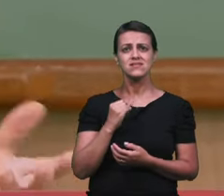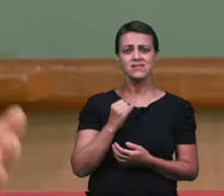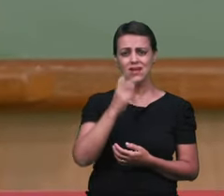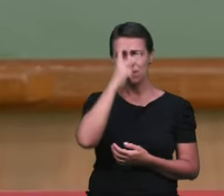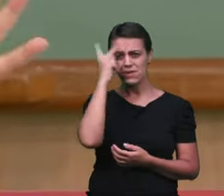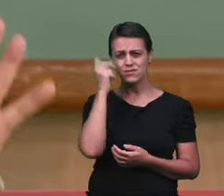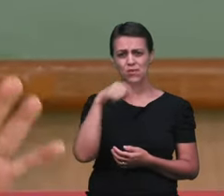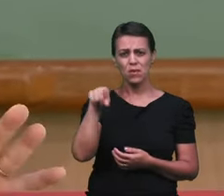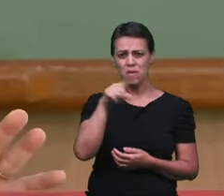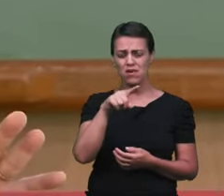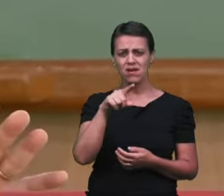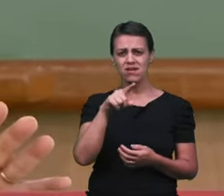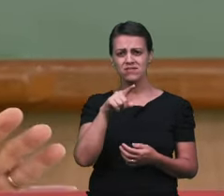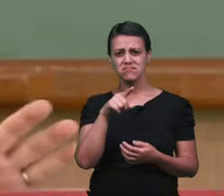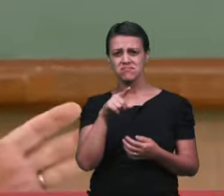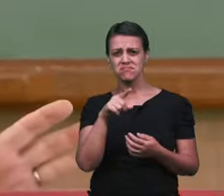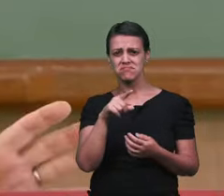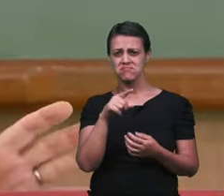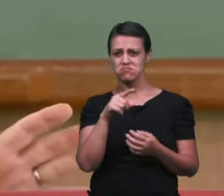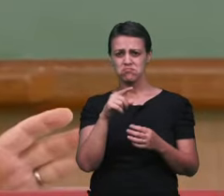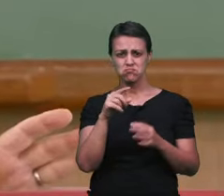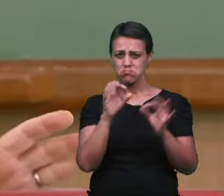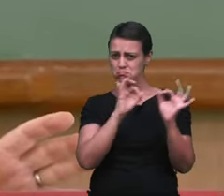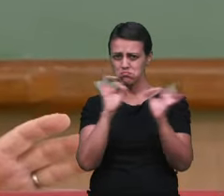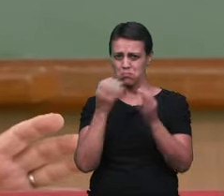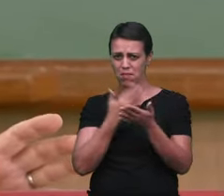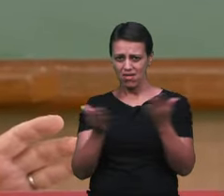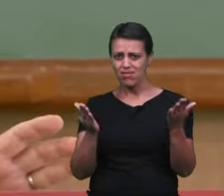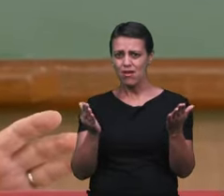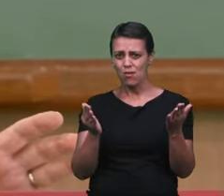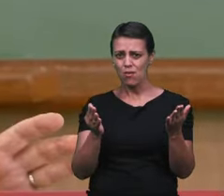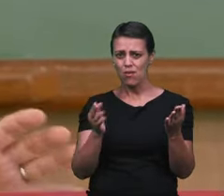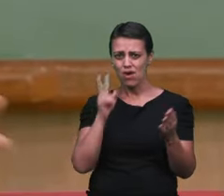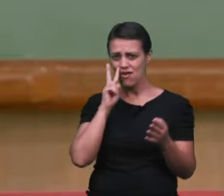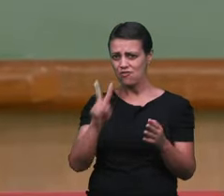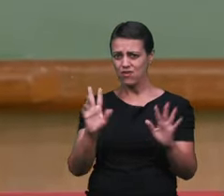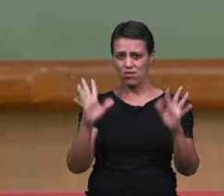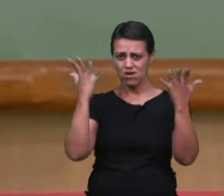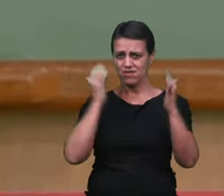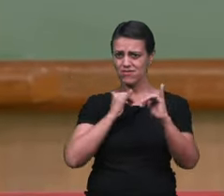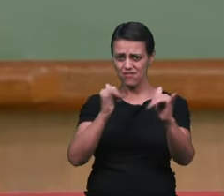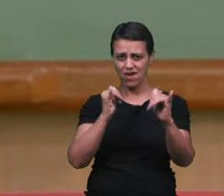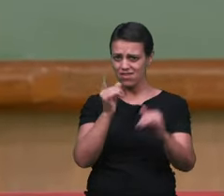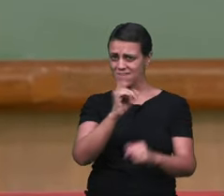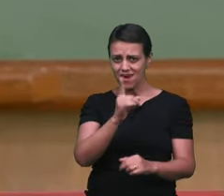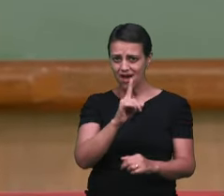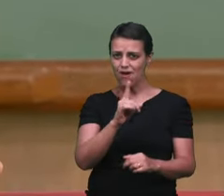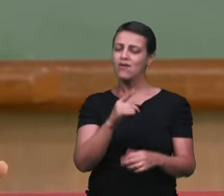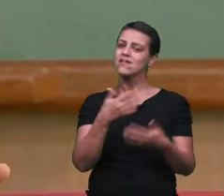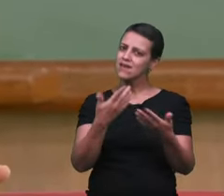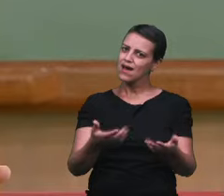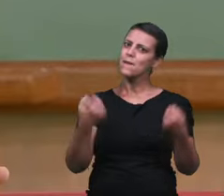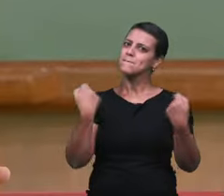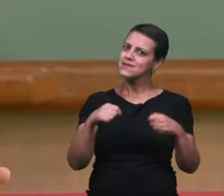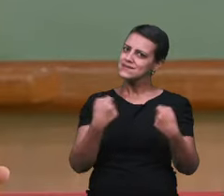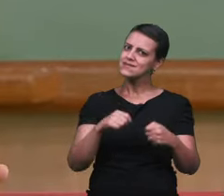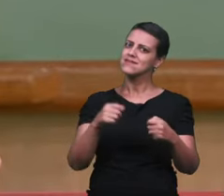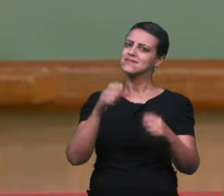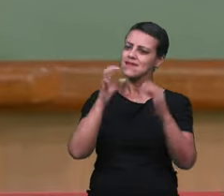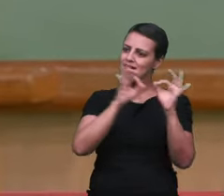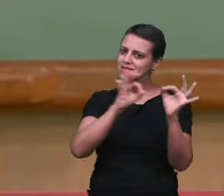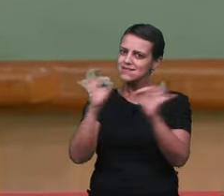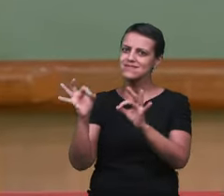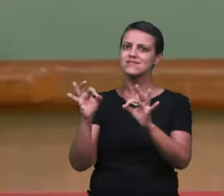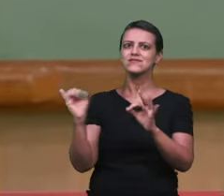ainda, onde você estiver, se você não assistiu ainda o Trombetas e Festas, nós recomendamos que assista. Uma mensagem profunda do coração de